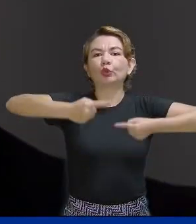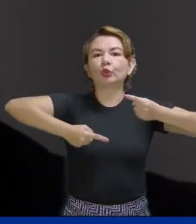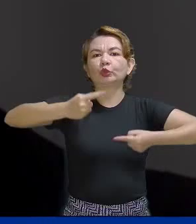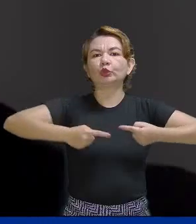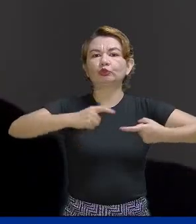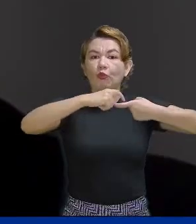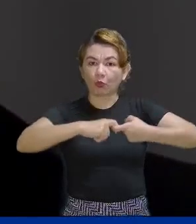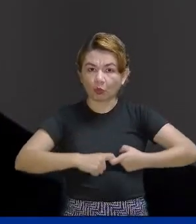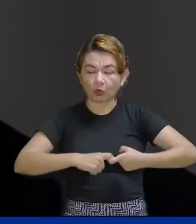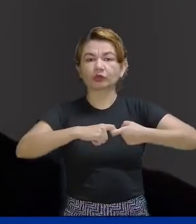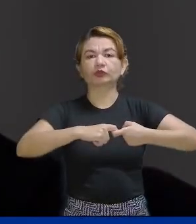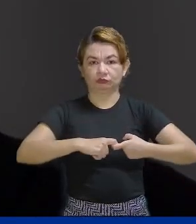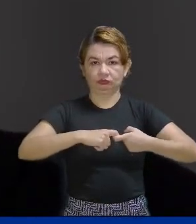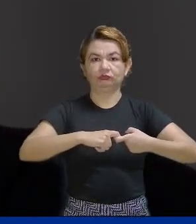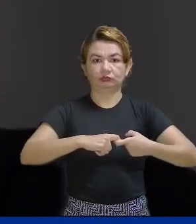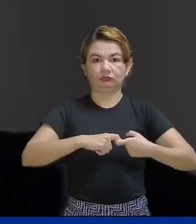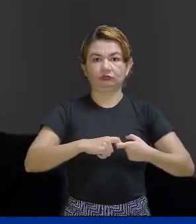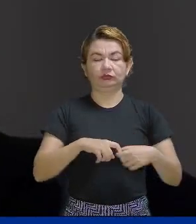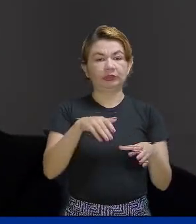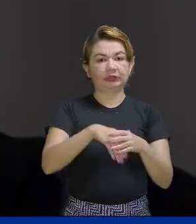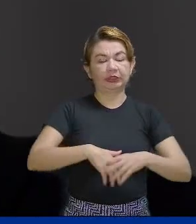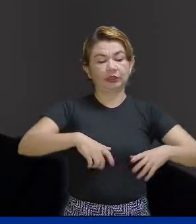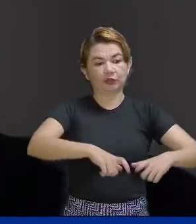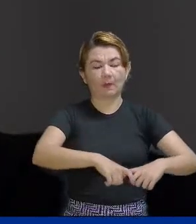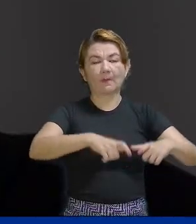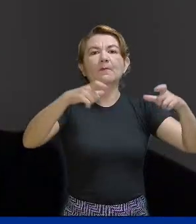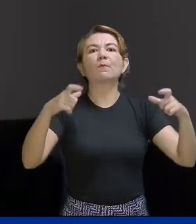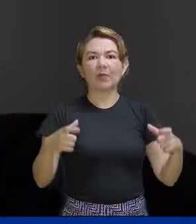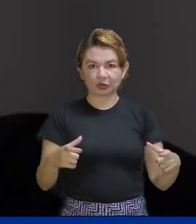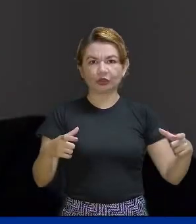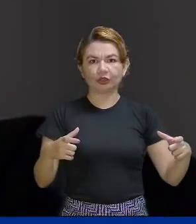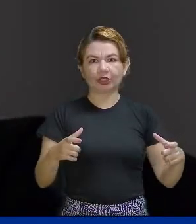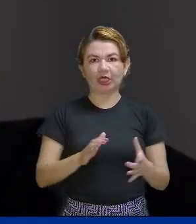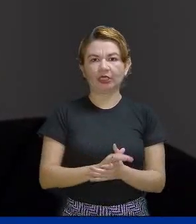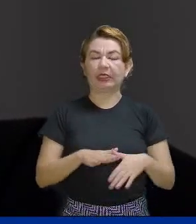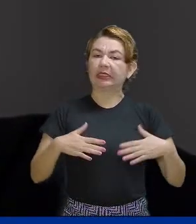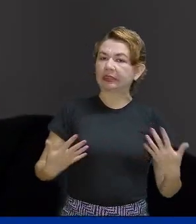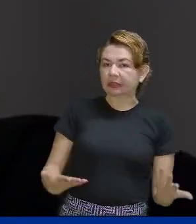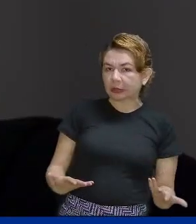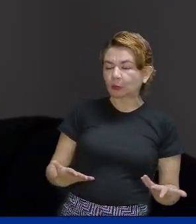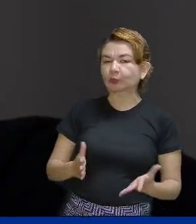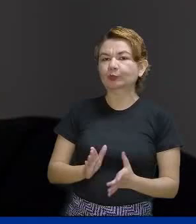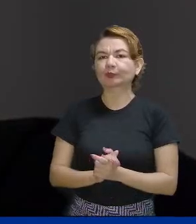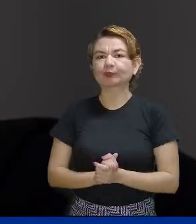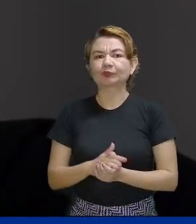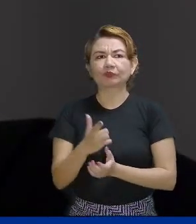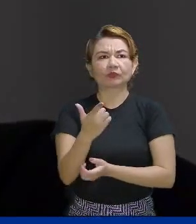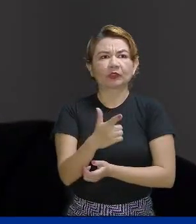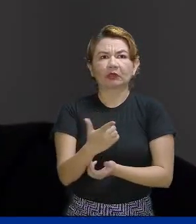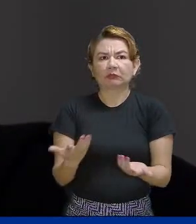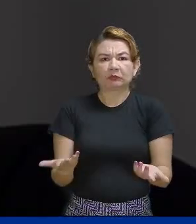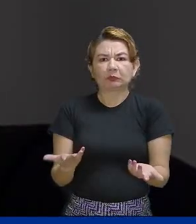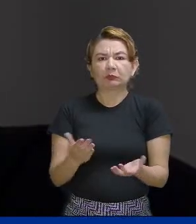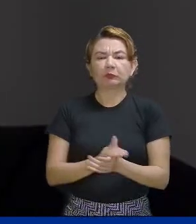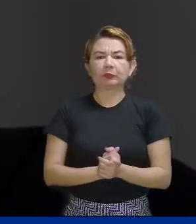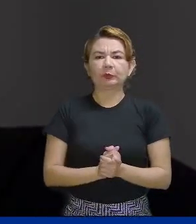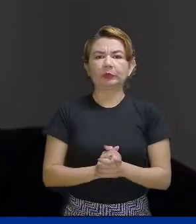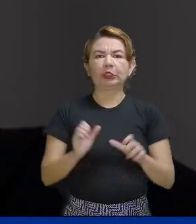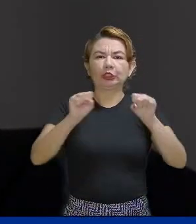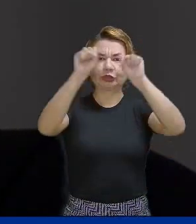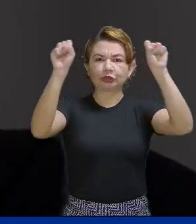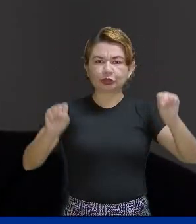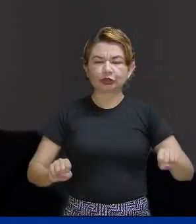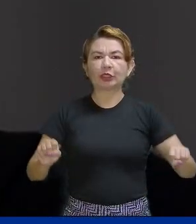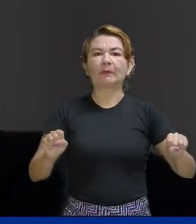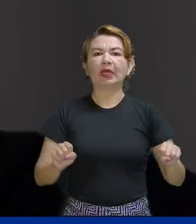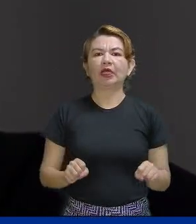apenas na eleição majoritária. Primeiramente, cumpre ressaltar que não há mais, na sistemática eleitoral